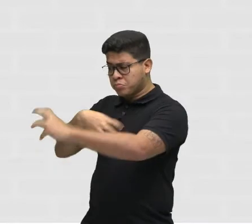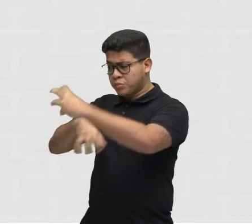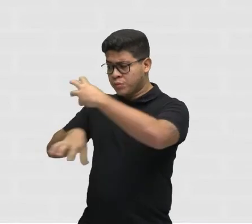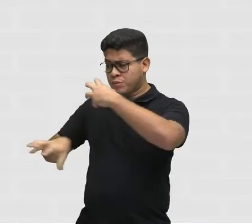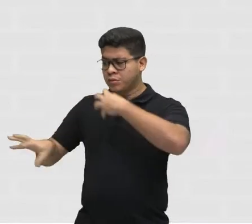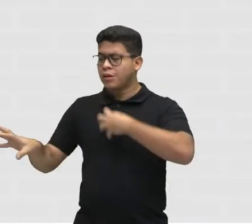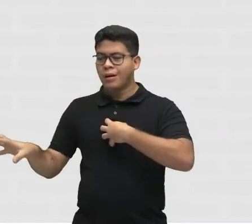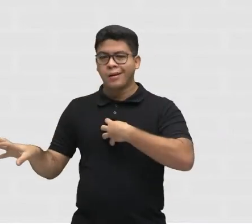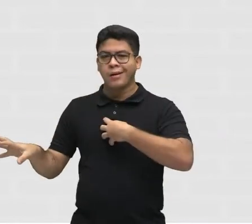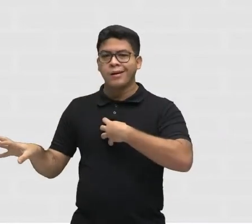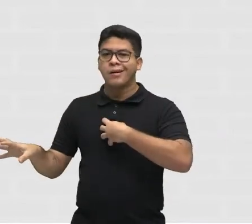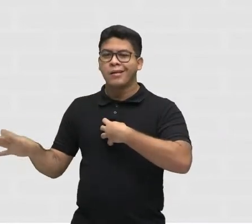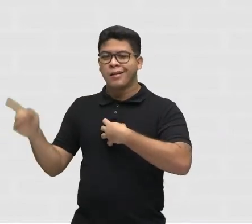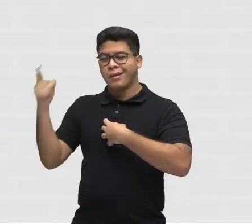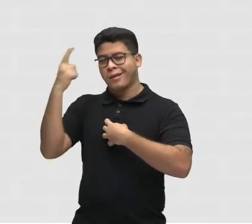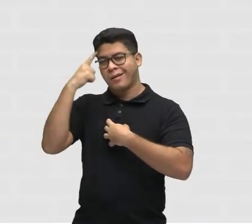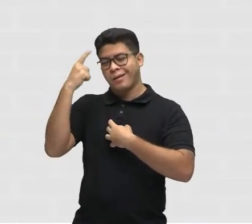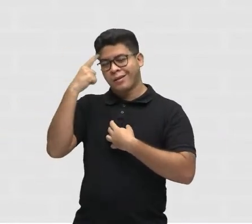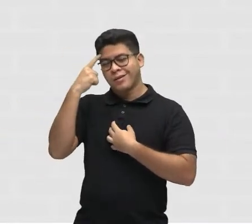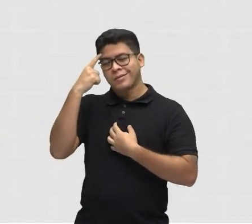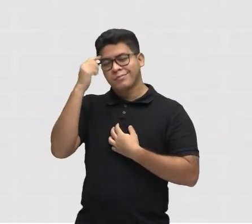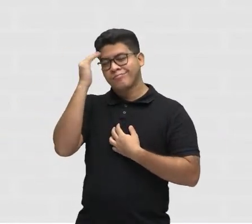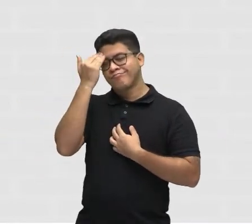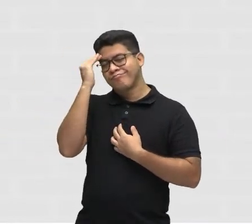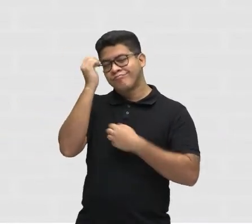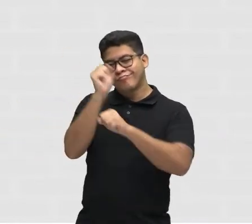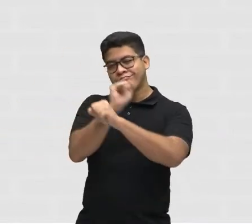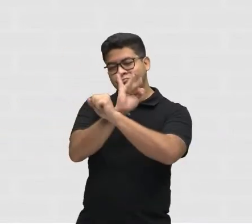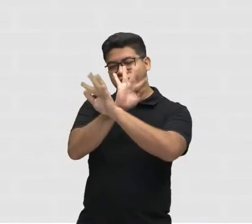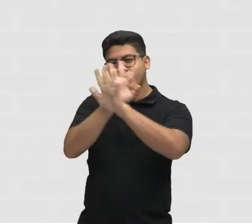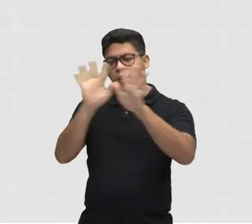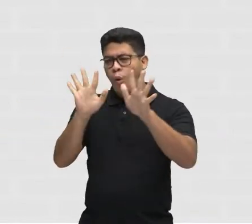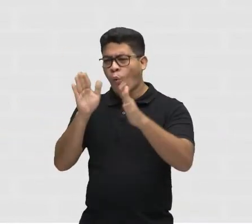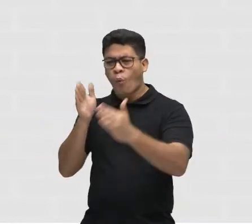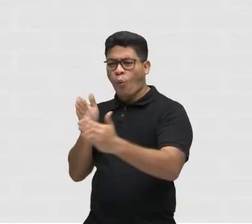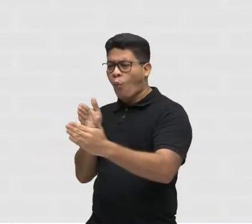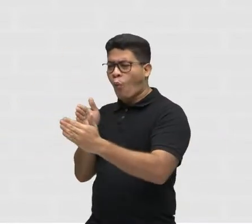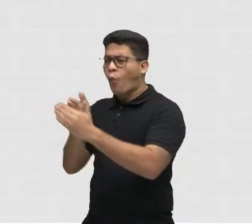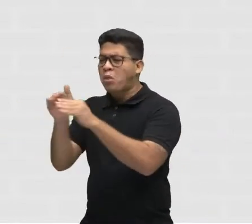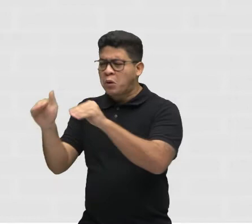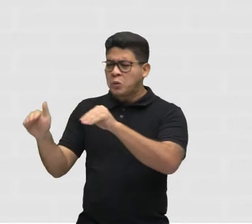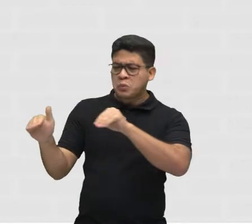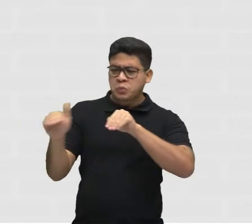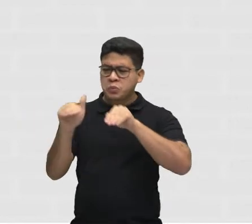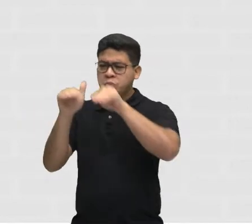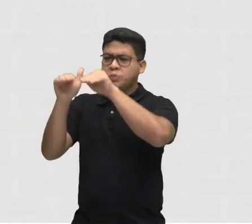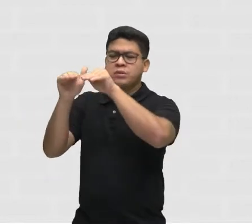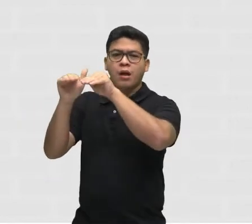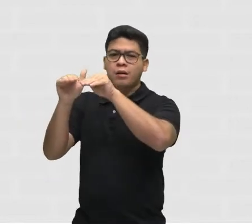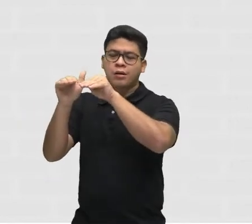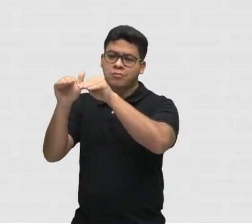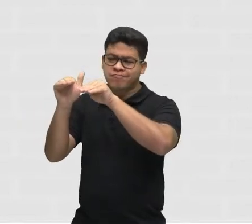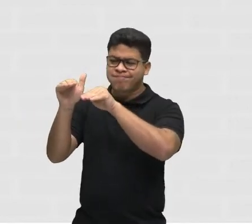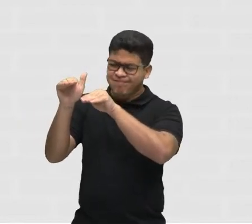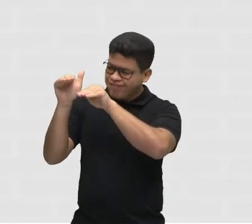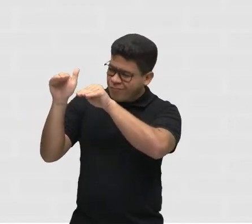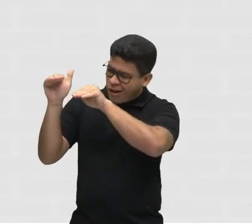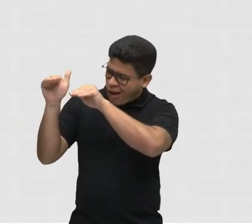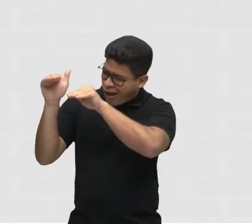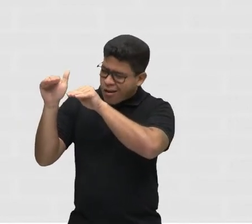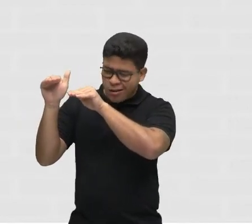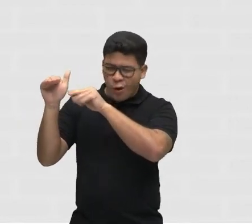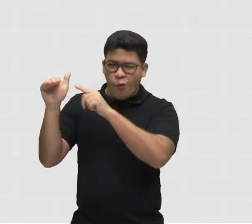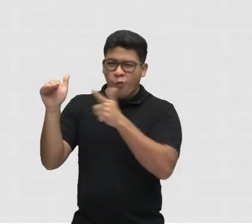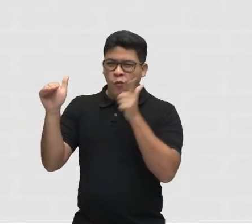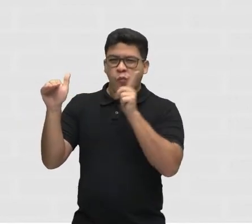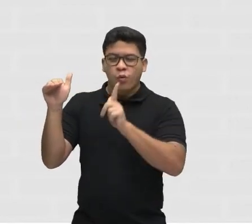olhar dele para entender o que ele está sofrendo. Né, eu não vou chegar lá, a gente não vai chegar a sentir, mas se a gente consegue captar a